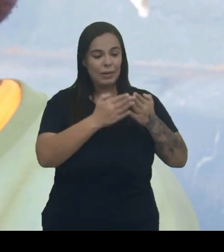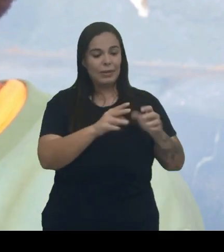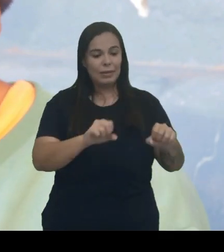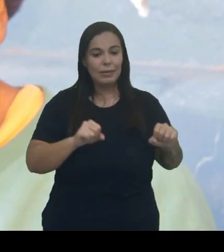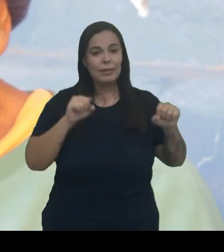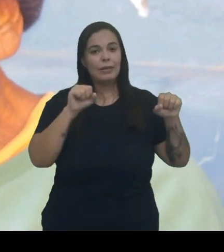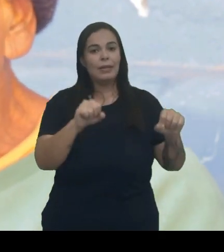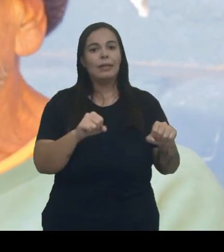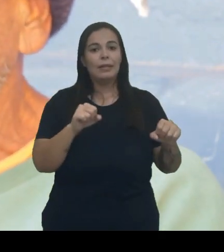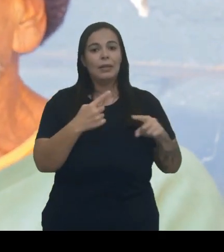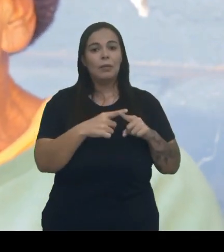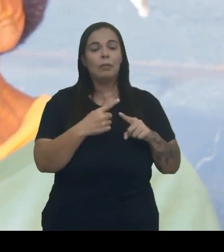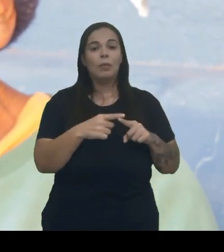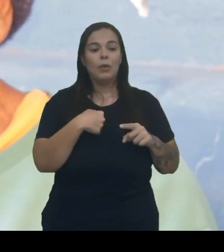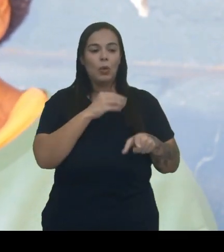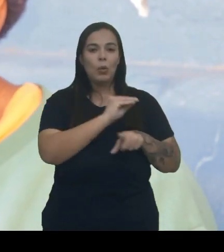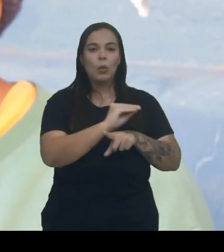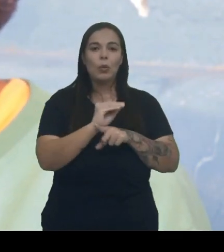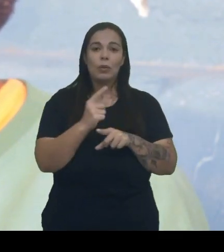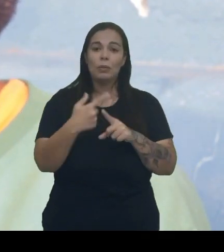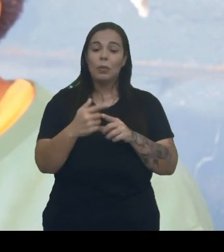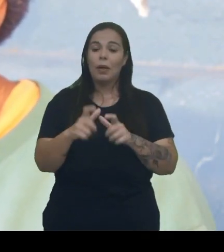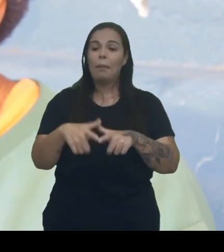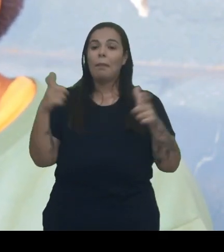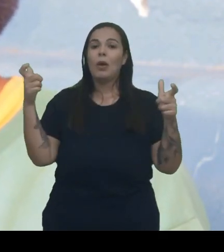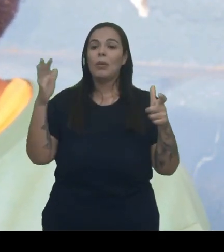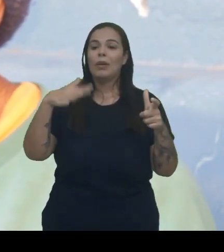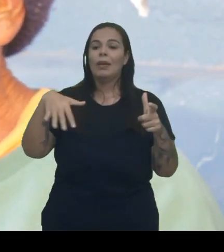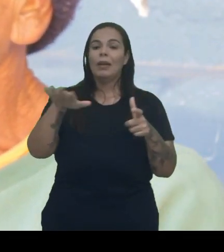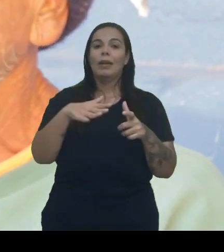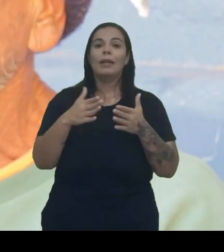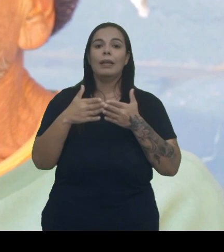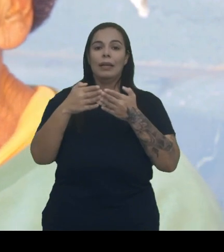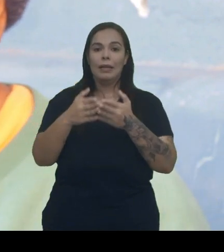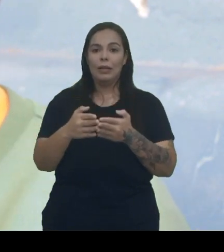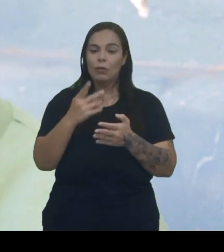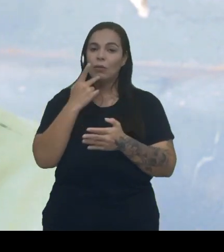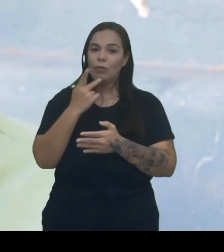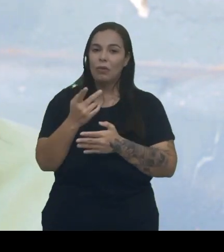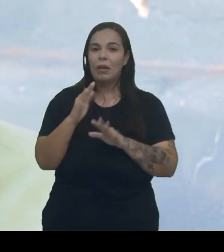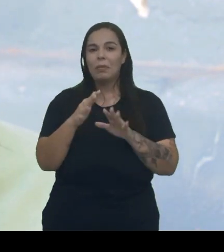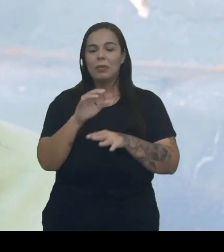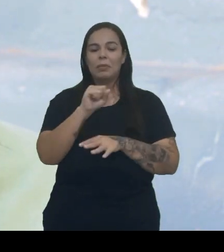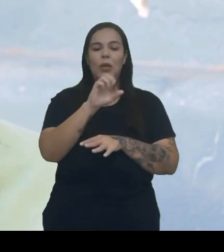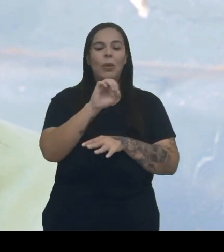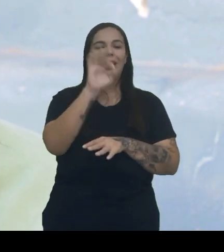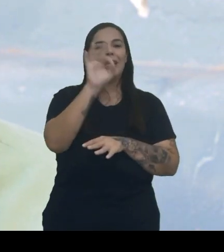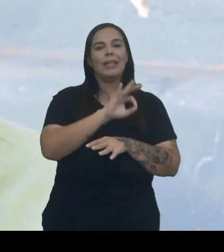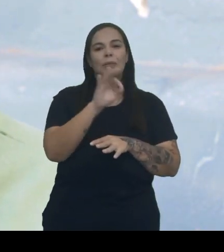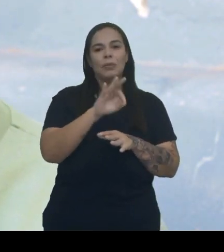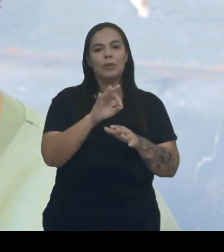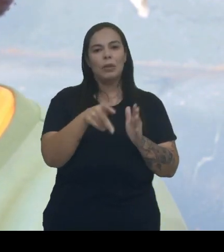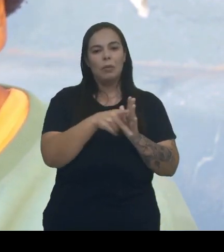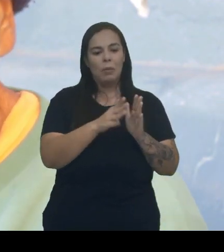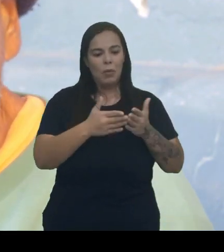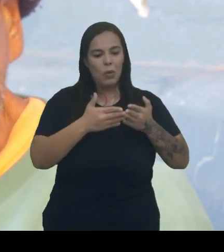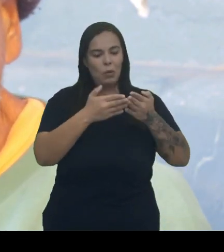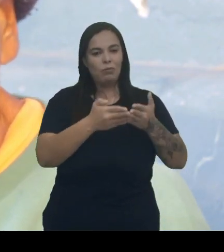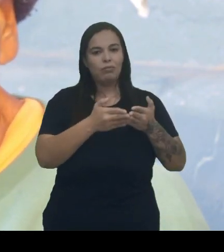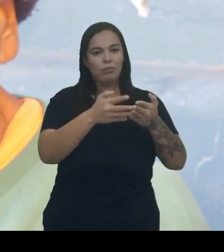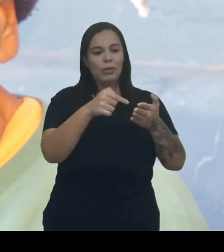Porque aqui tem a maioria das canoas aqui, vou te dizer, 80% das canoas que tinha aqui em Itaipu vieram do